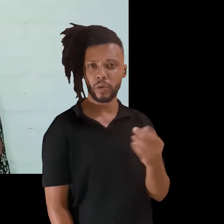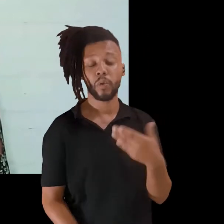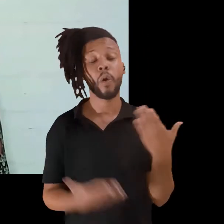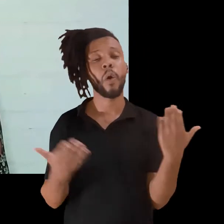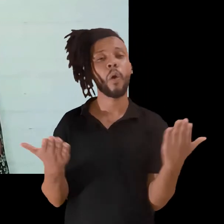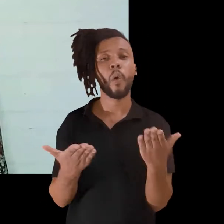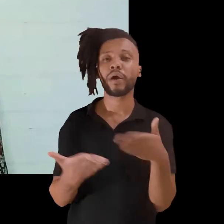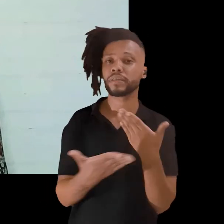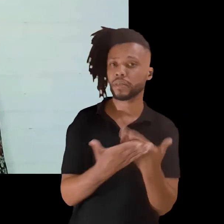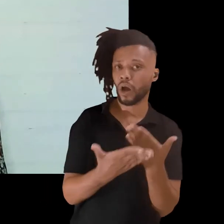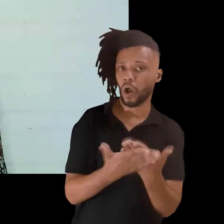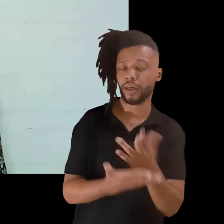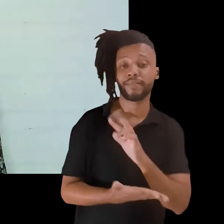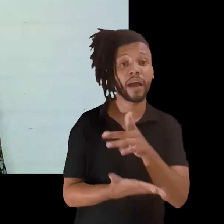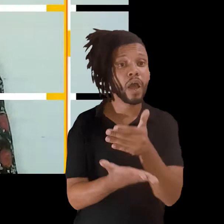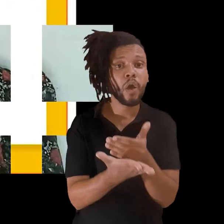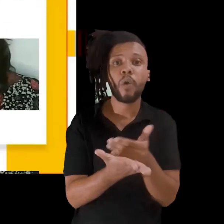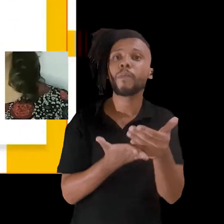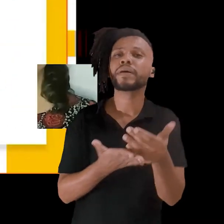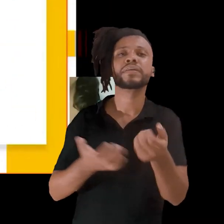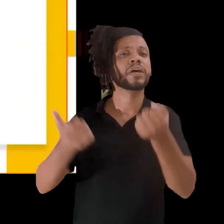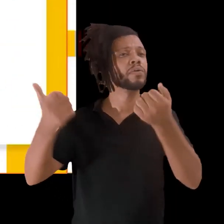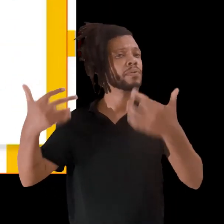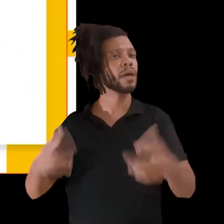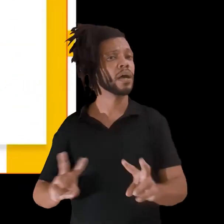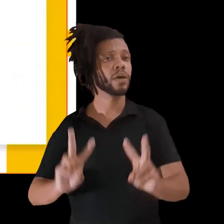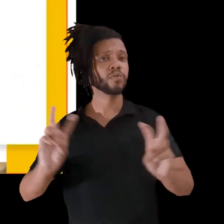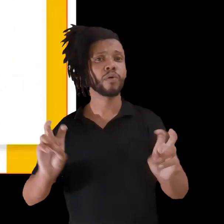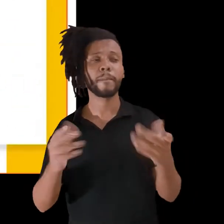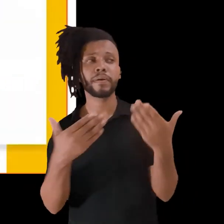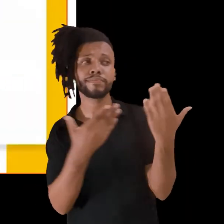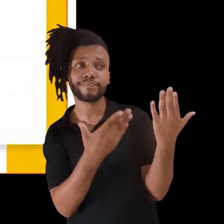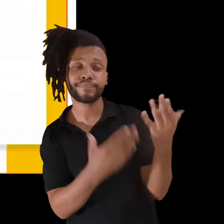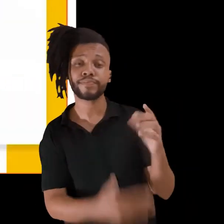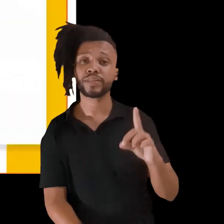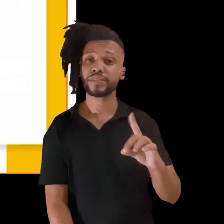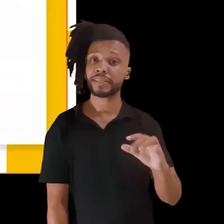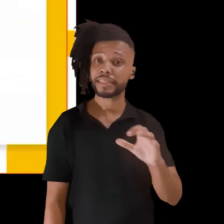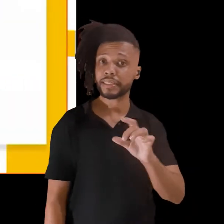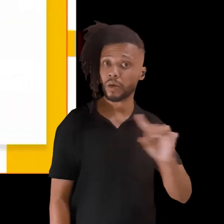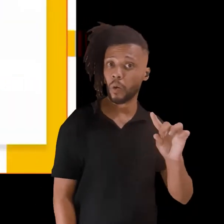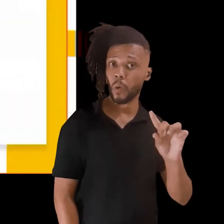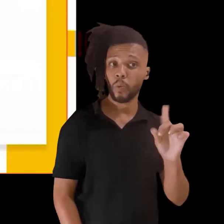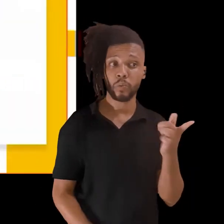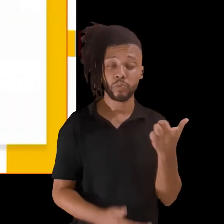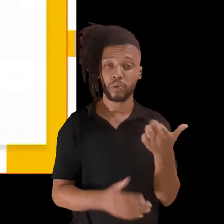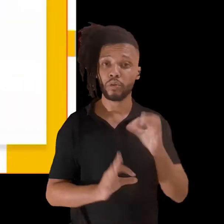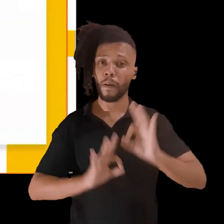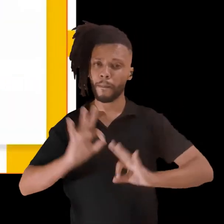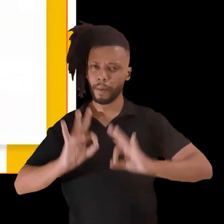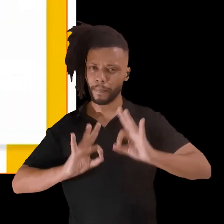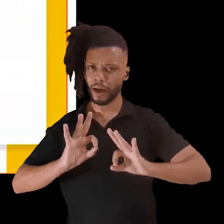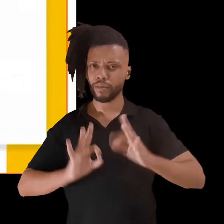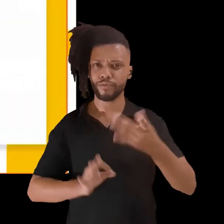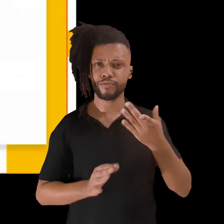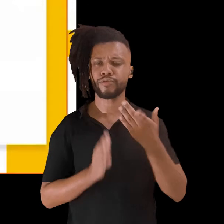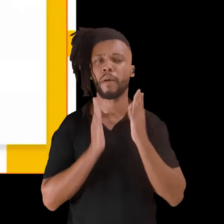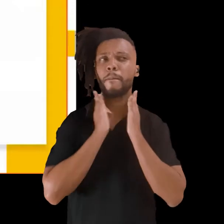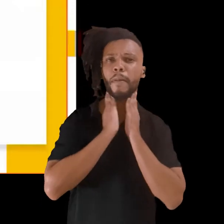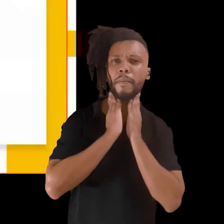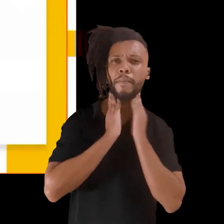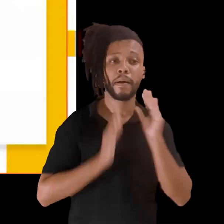hoje, começaremos a falar sobre dicção. Em nosso preparo vocal, quando abordamos a